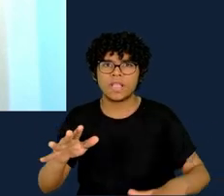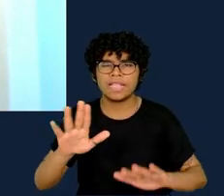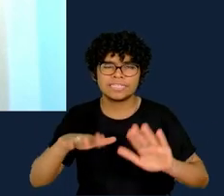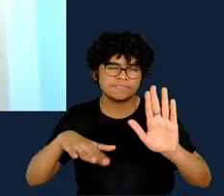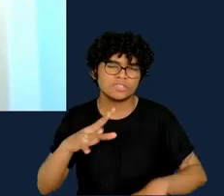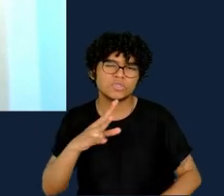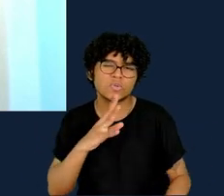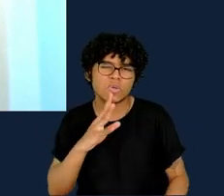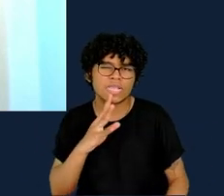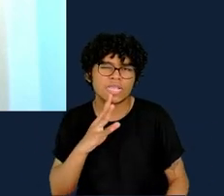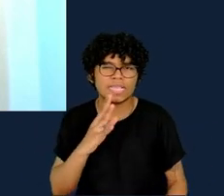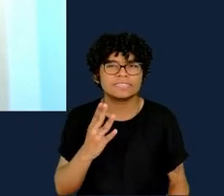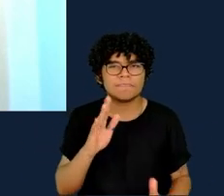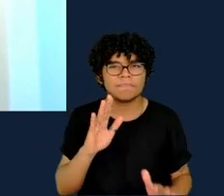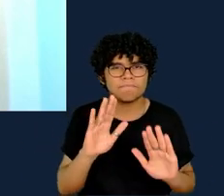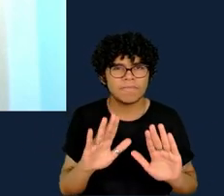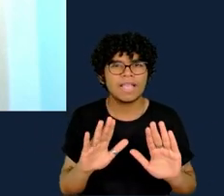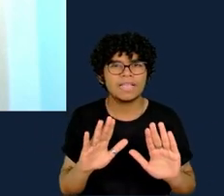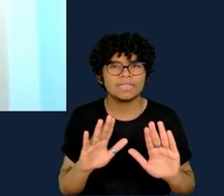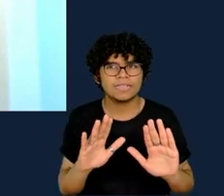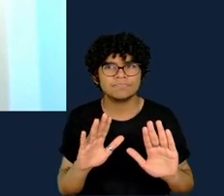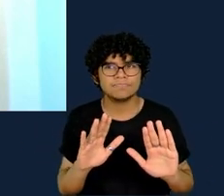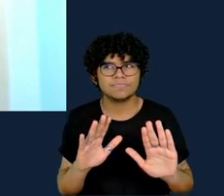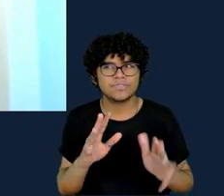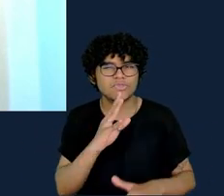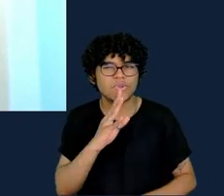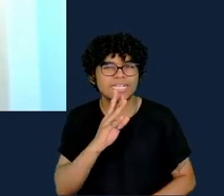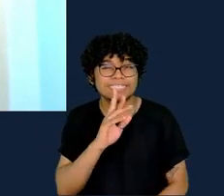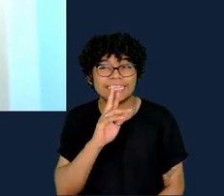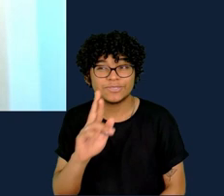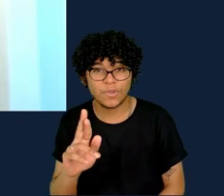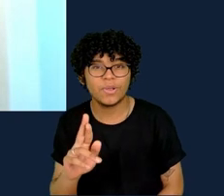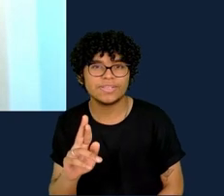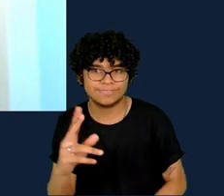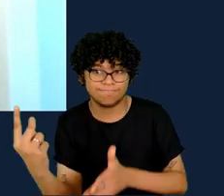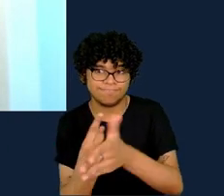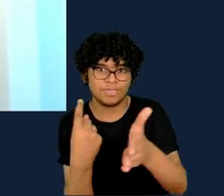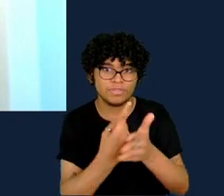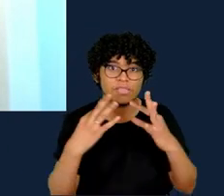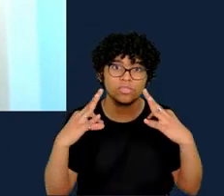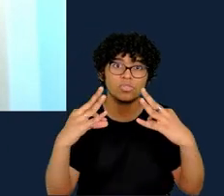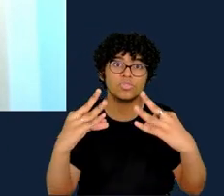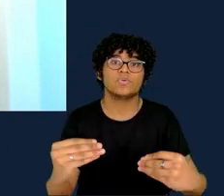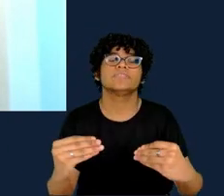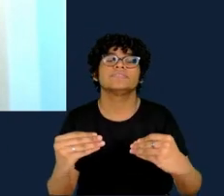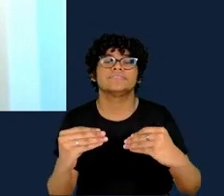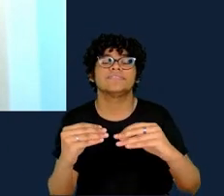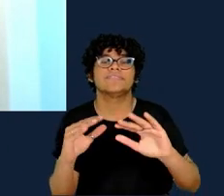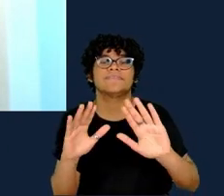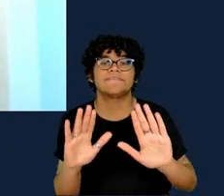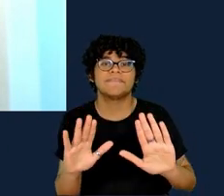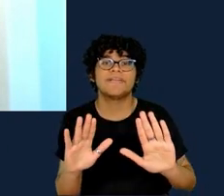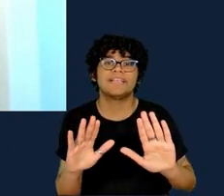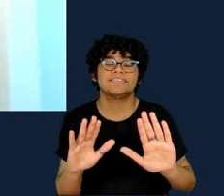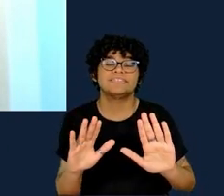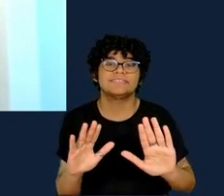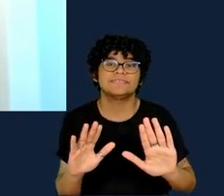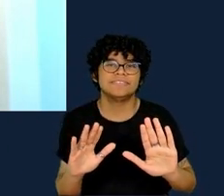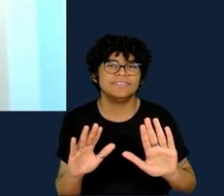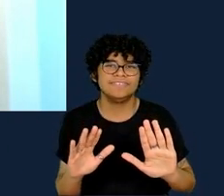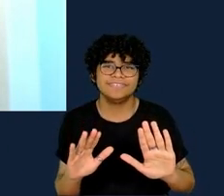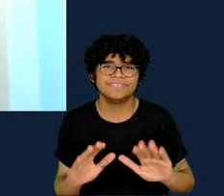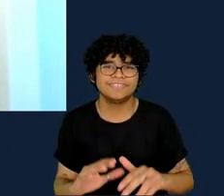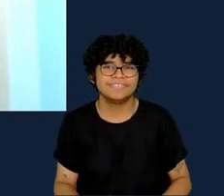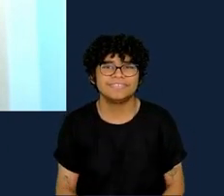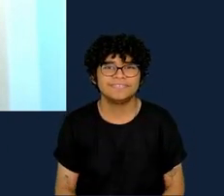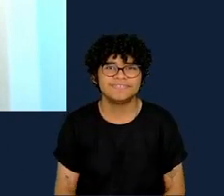todas as perguntas, talvez a gente não conheça a resposta para todas as perguntas com a granularidade que pretende responder. Mas mesmo no